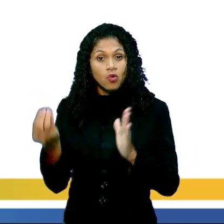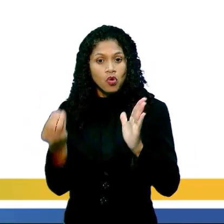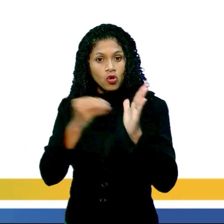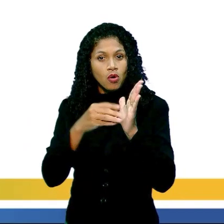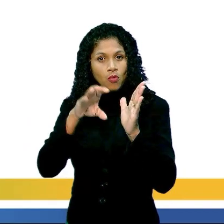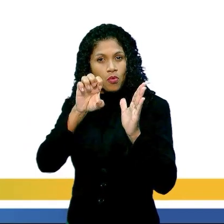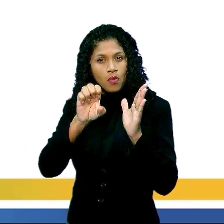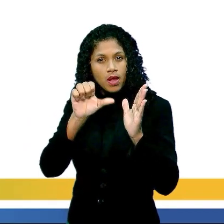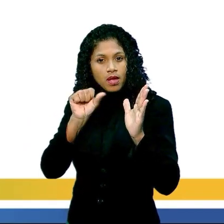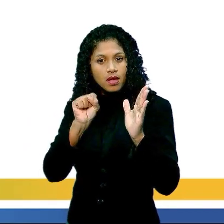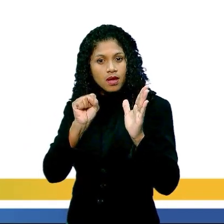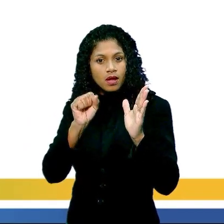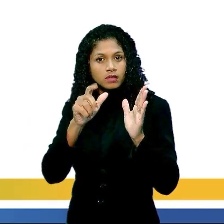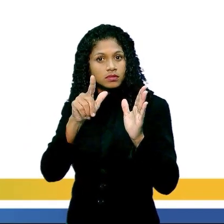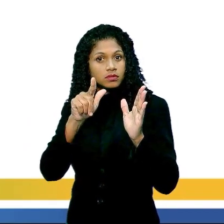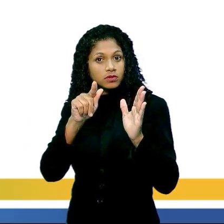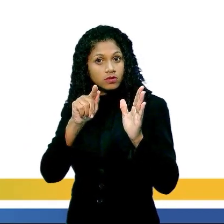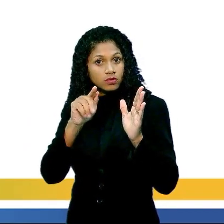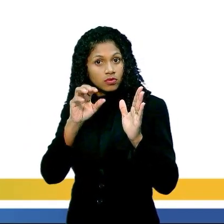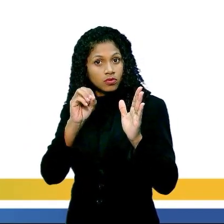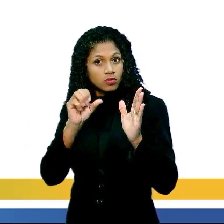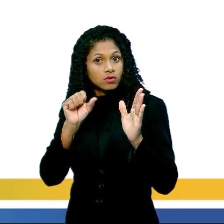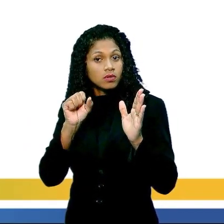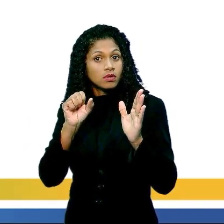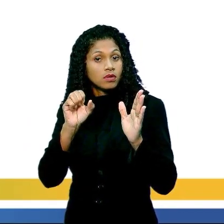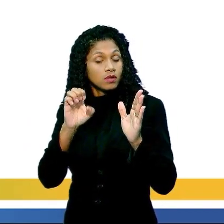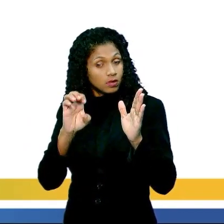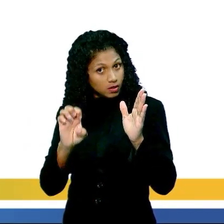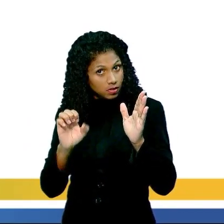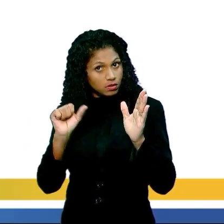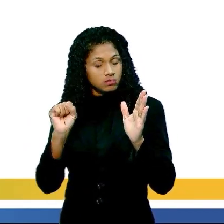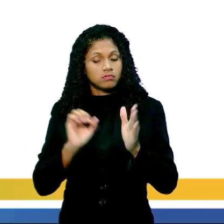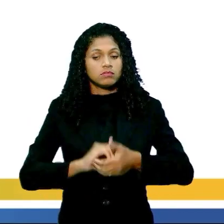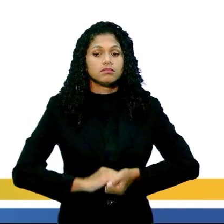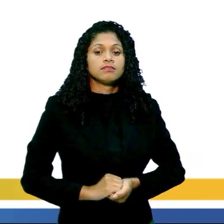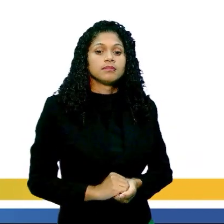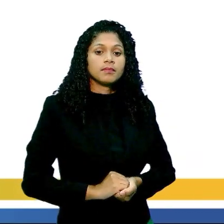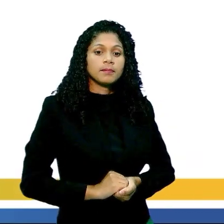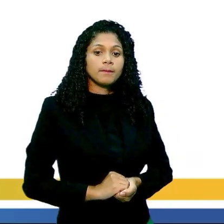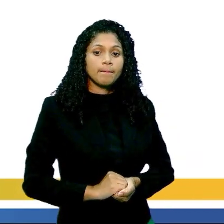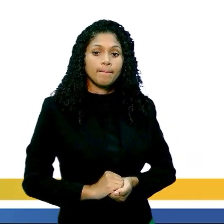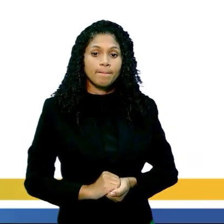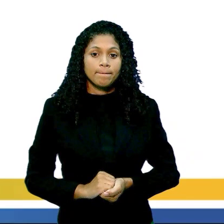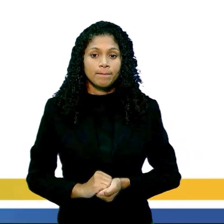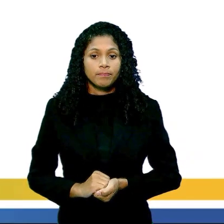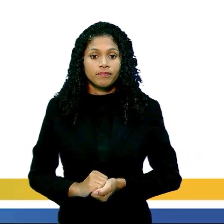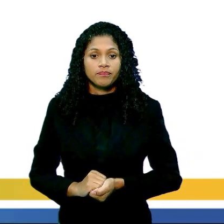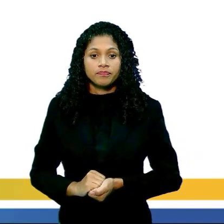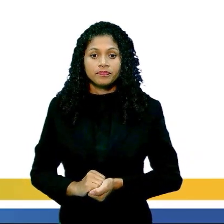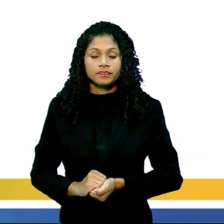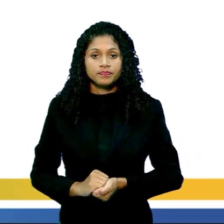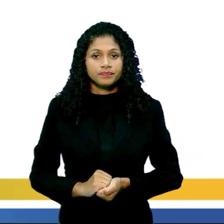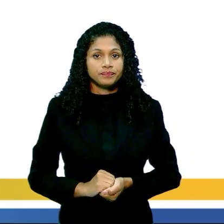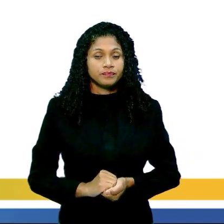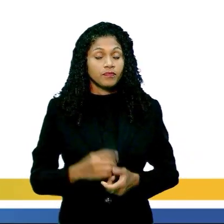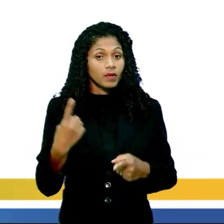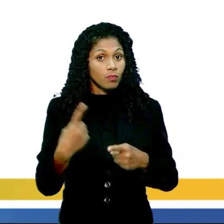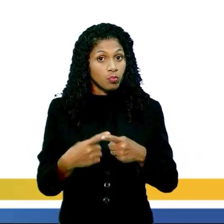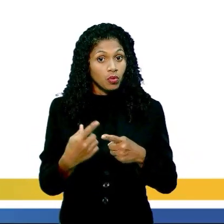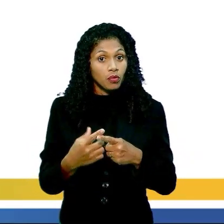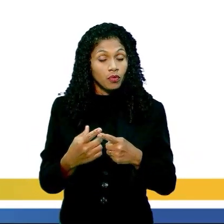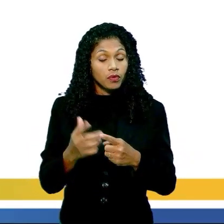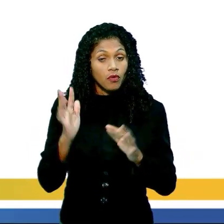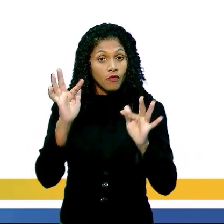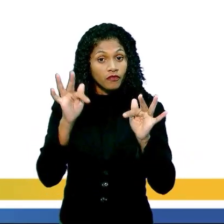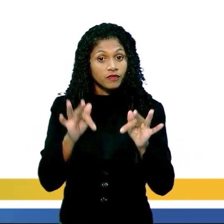vamos transformar esse verbo em goes, ok? Vamos acrescentar ES ao final desse verbo também, porque ele termina com